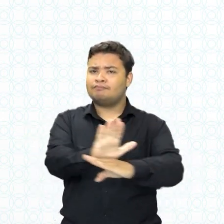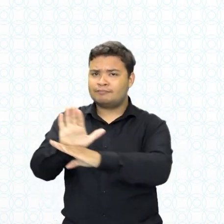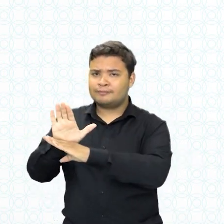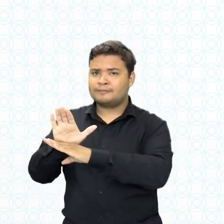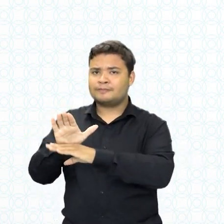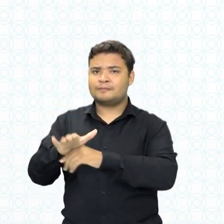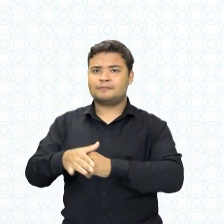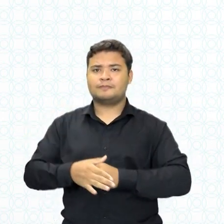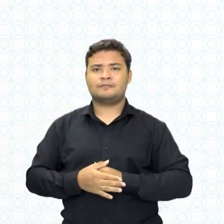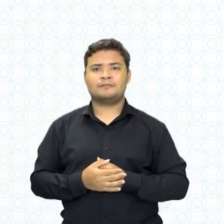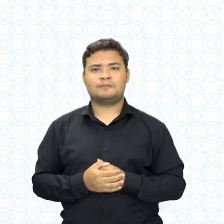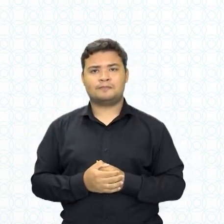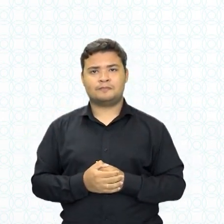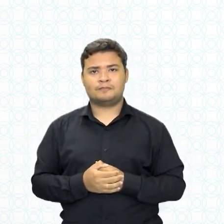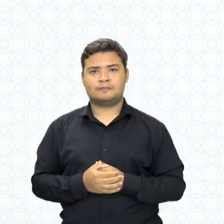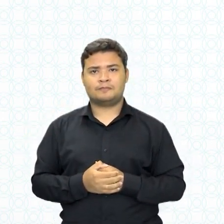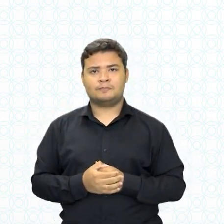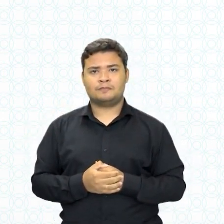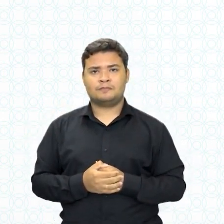gente.